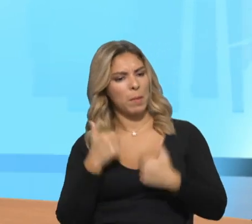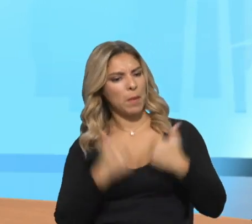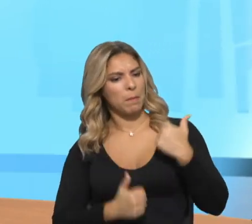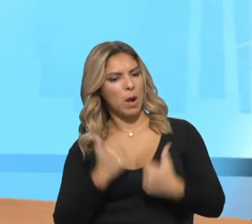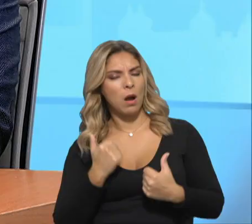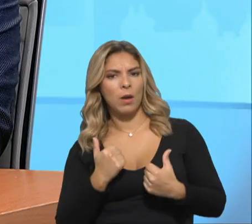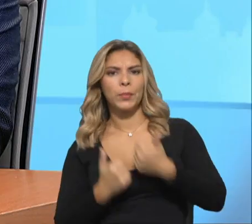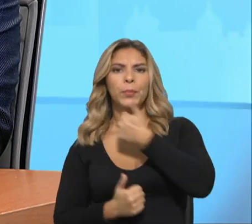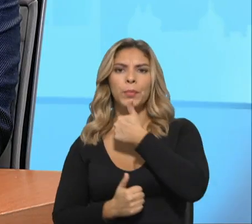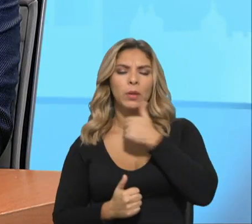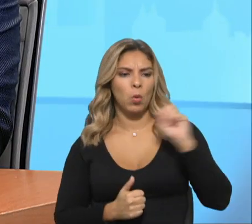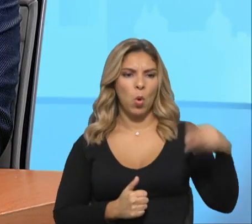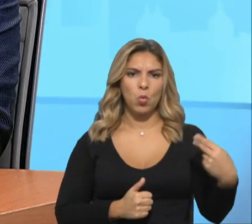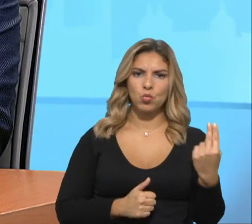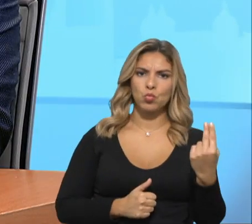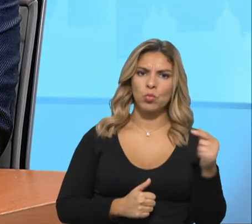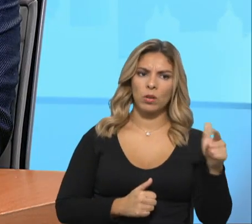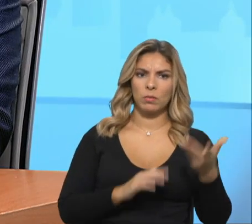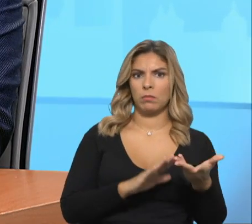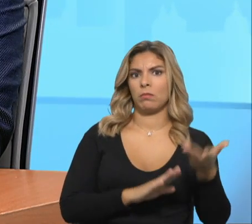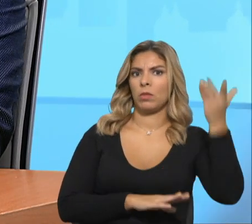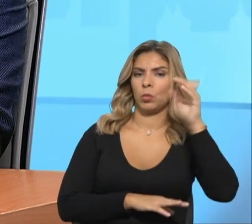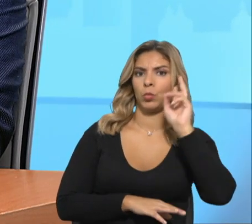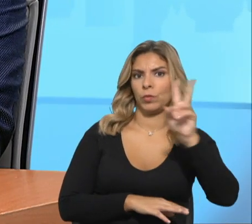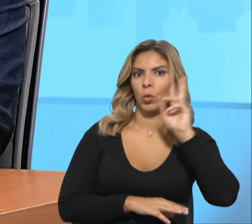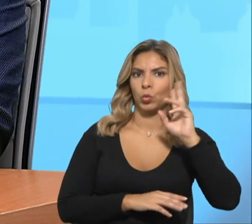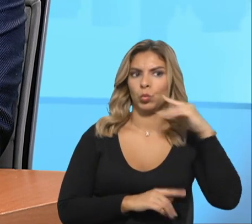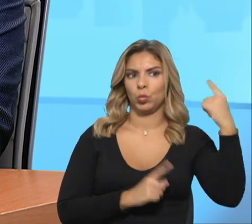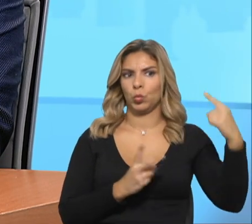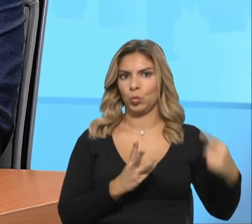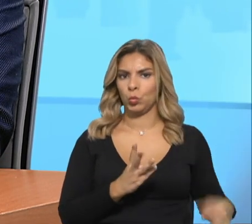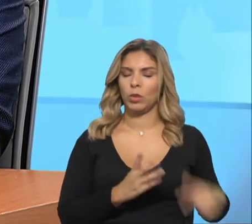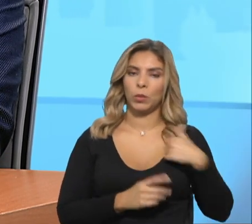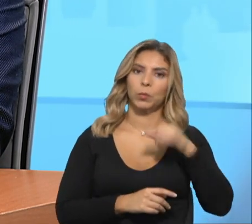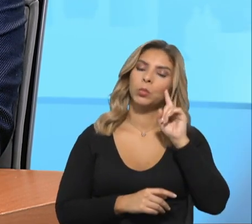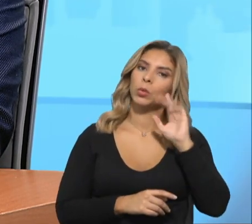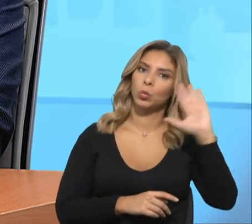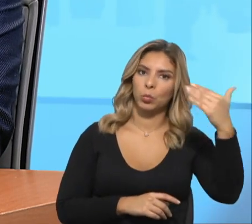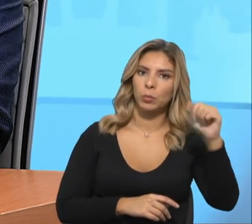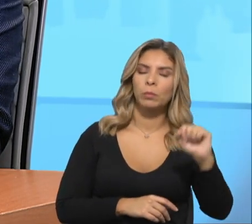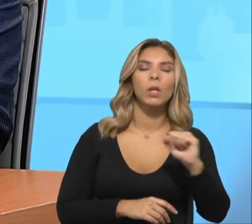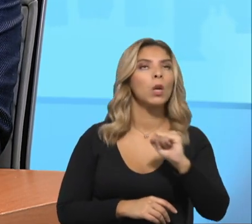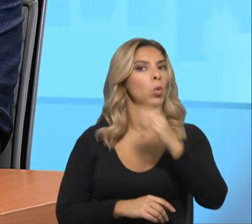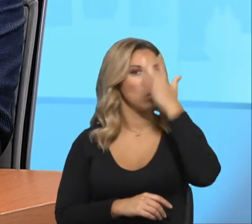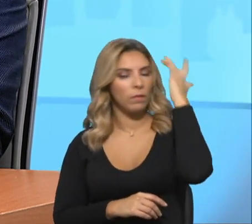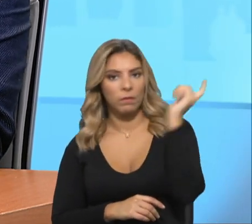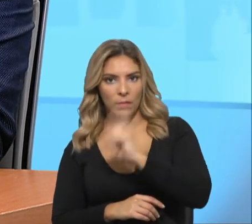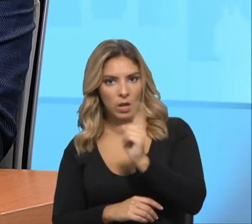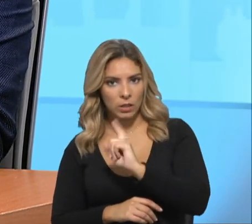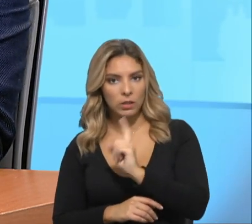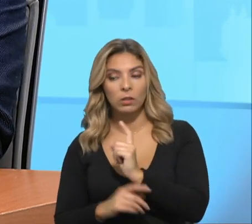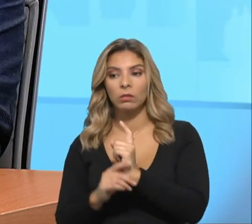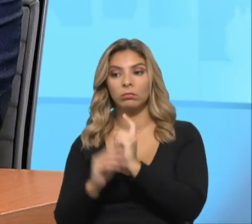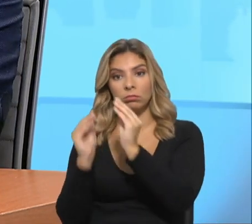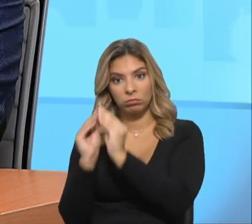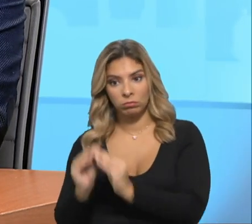a uma própria Organização das Nações Unidas, que tem um quadro de valores na sua base. Não é fácil fazer a conjugação desses interesses do